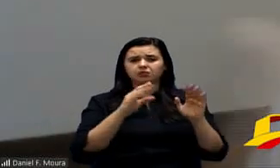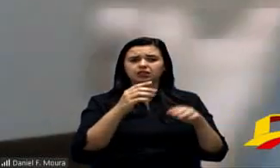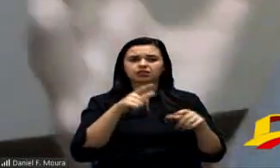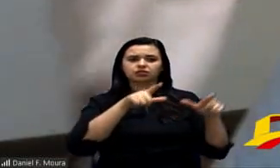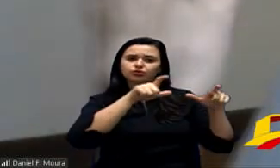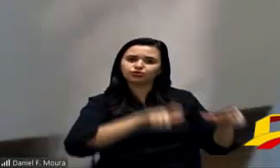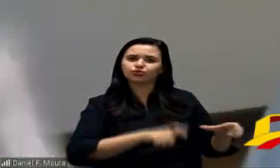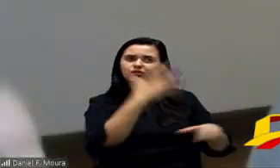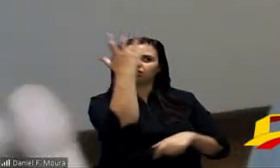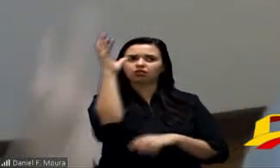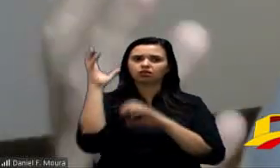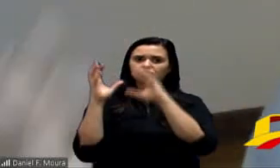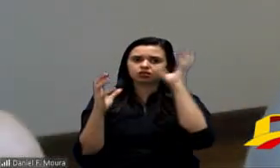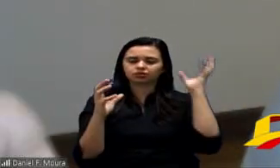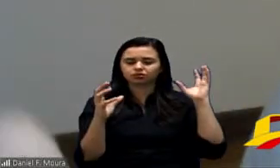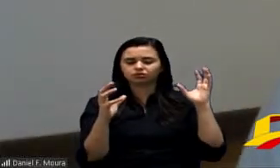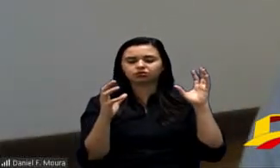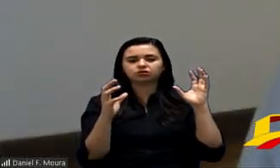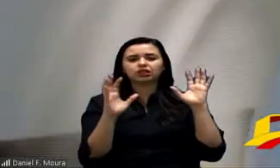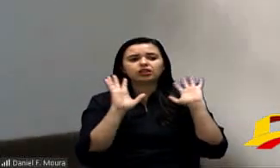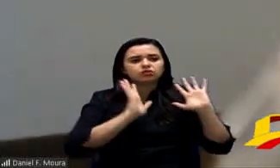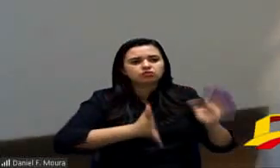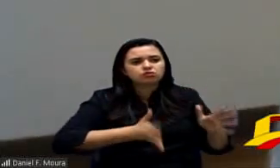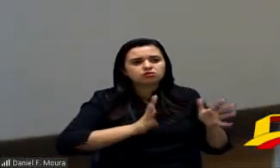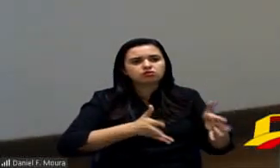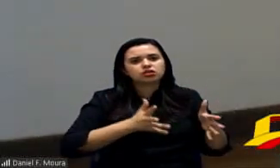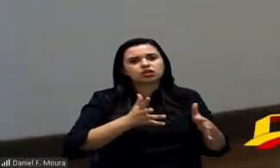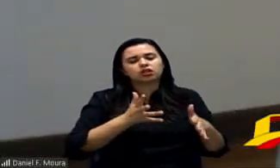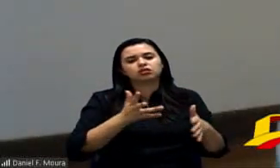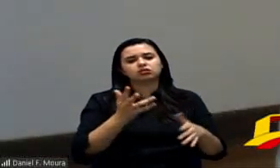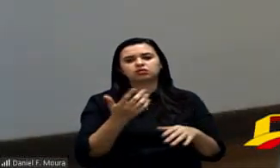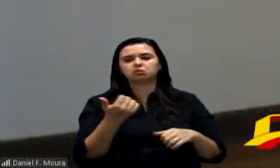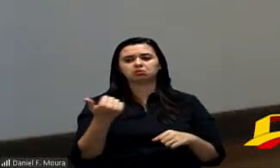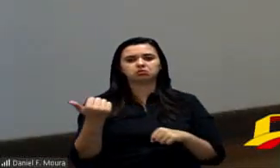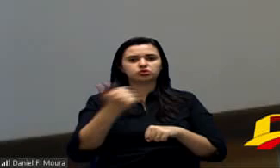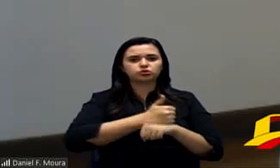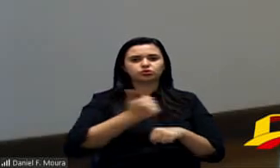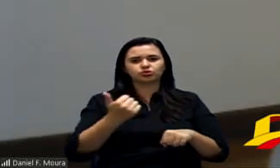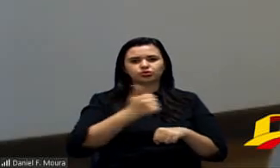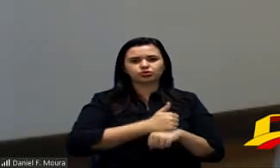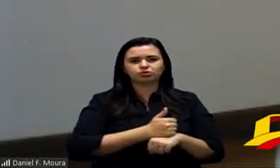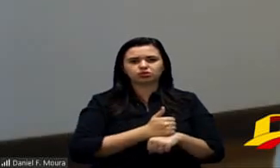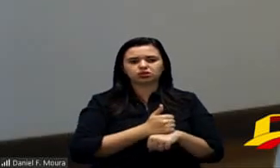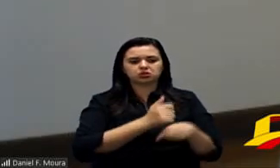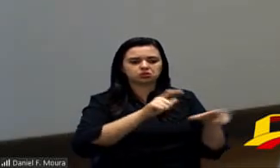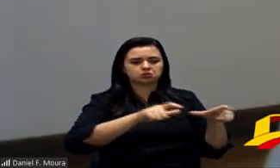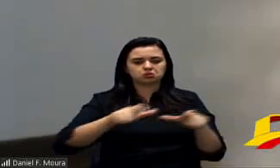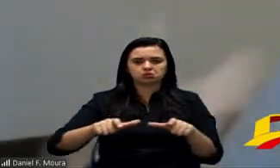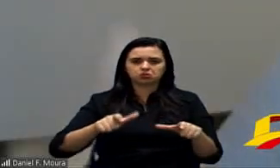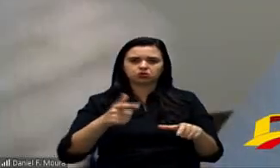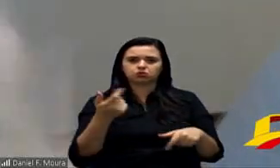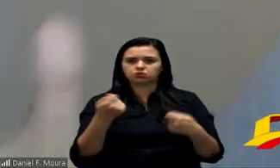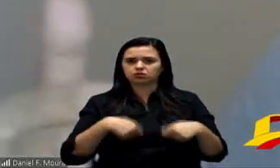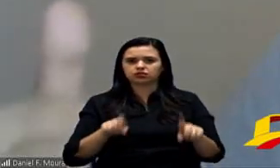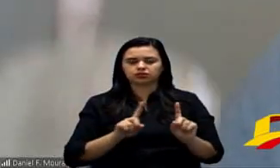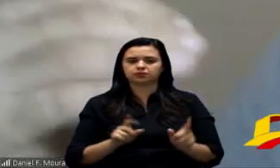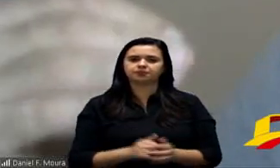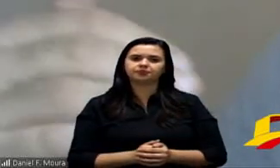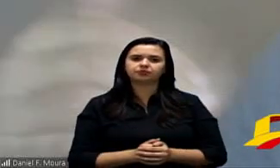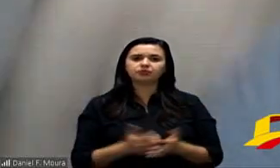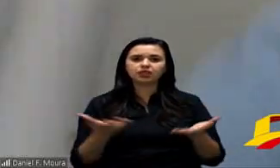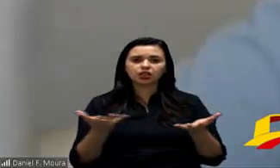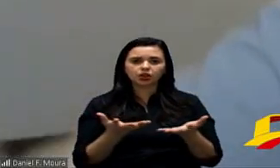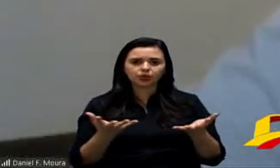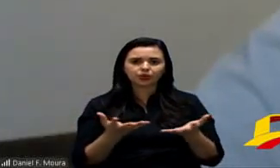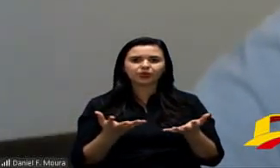Existe uma diferença brutal no que é oferecido para o santuário. O santuário está zoológico, foi necessário ele para o zoológico, não existia um santuário. Hoje a gente está oferecendo